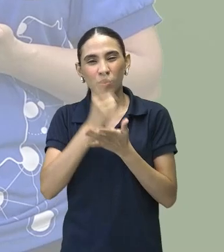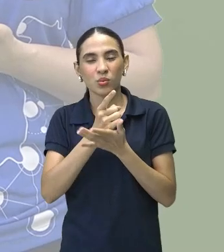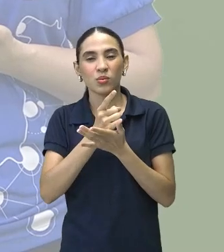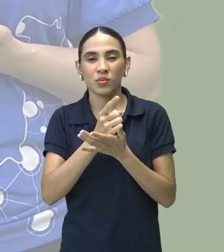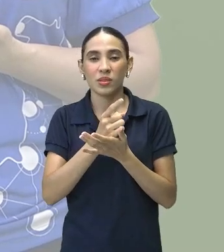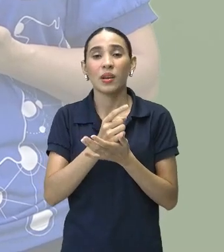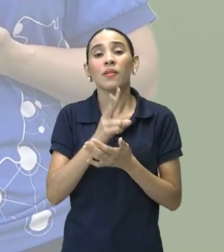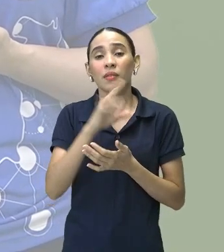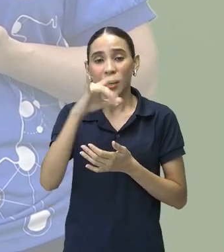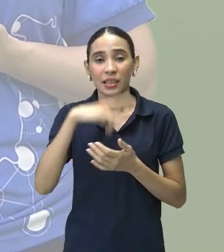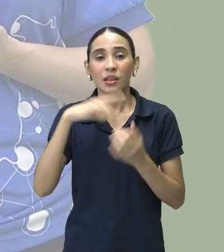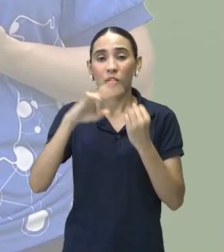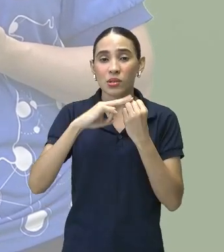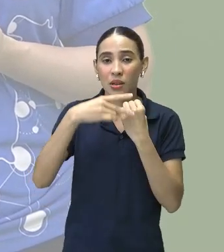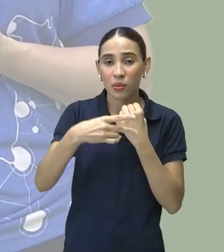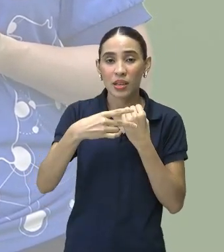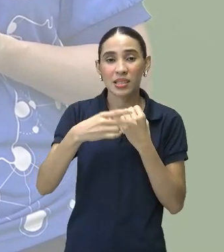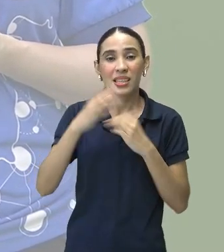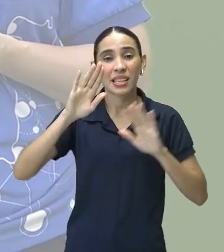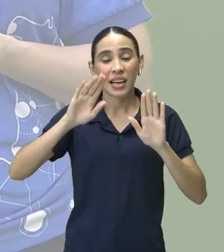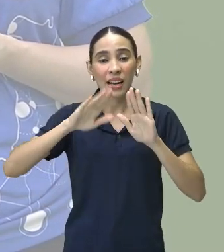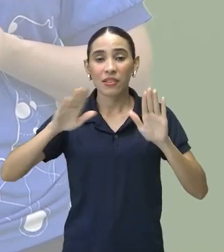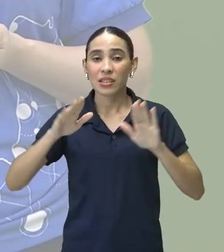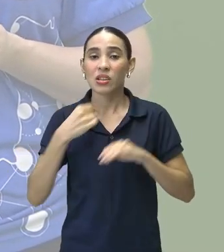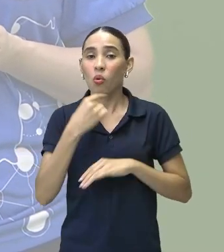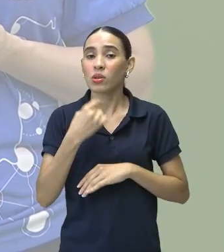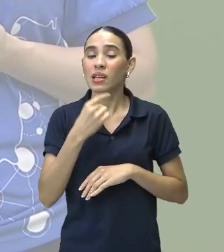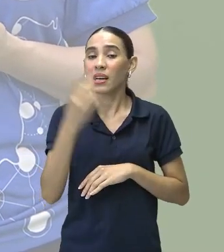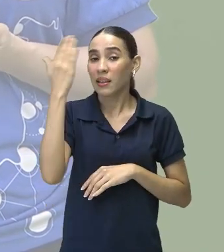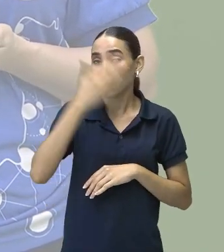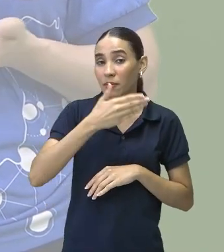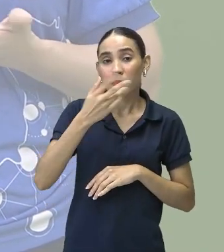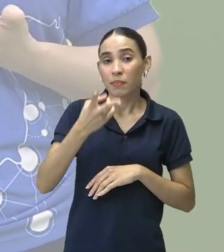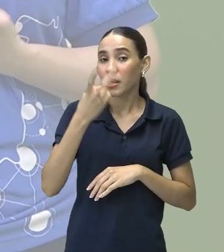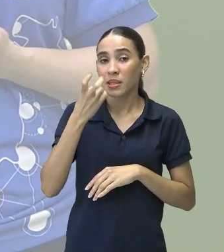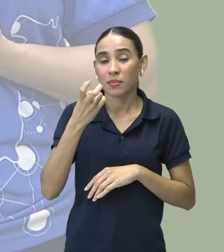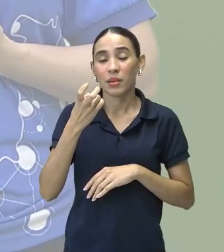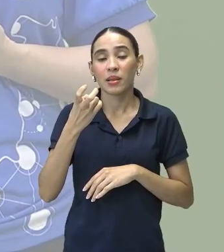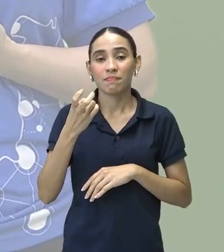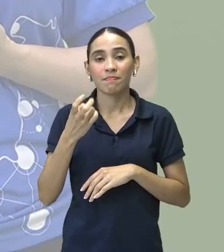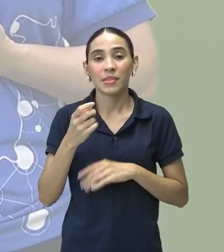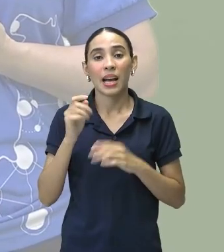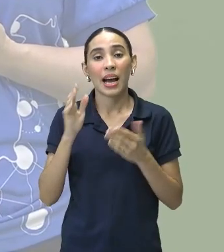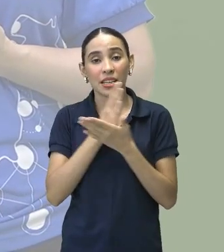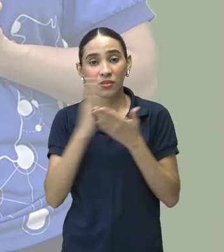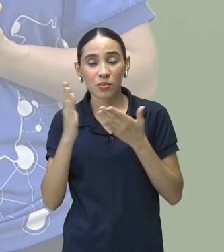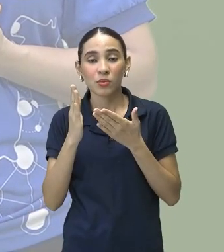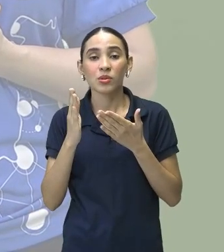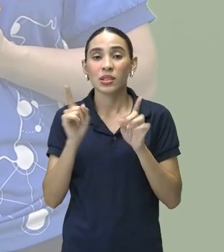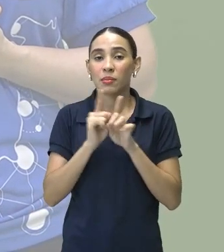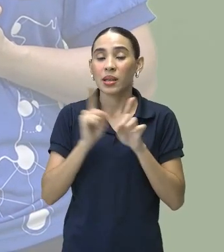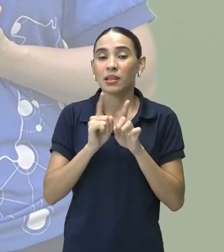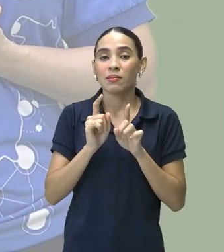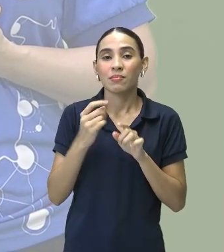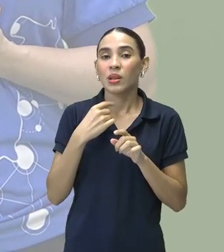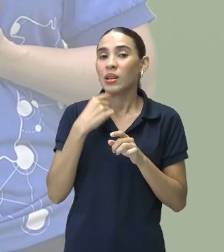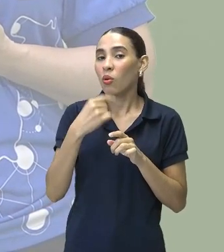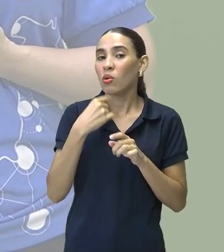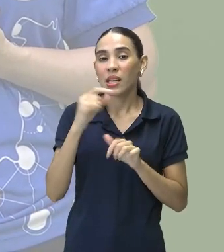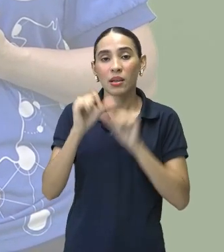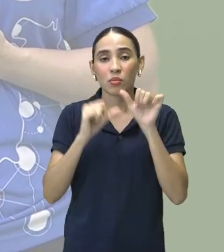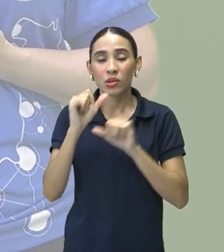e, muitas vezes, invisíveis, e algumas também até irreversíveis. Então, muito cuidado com a questão